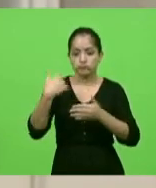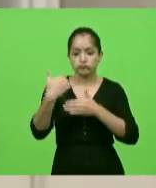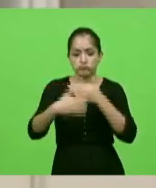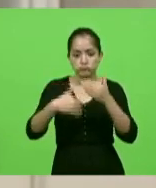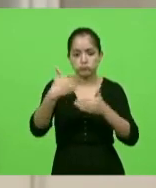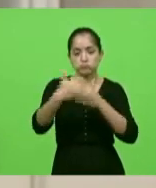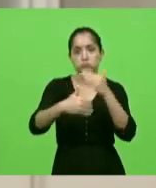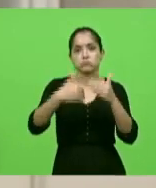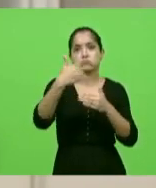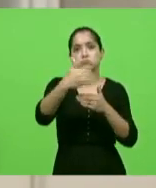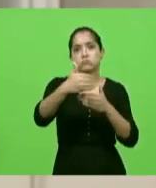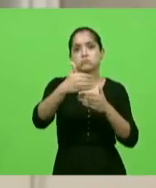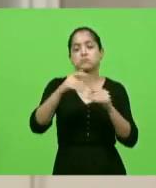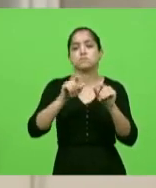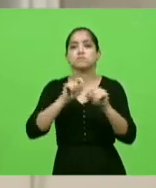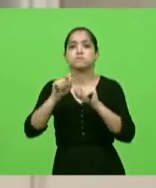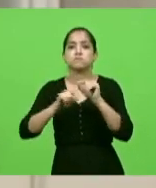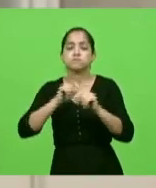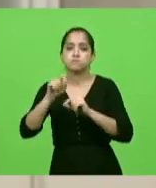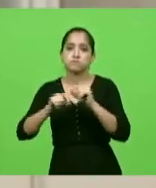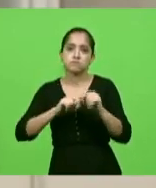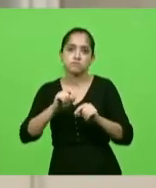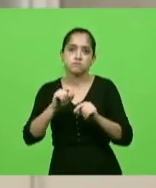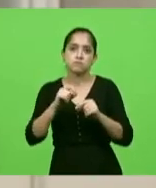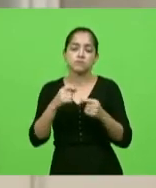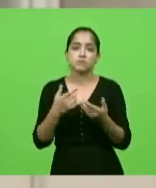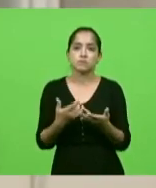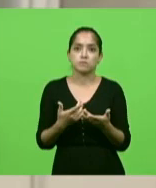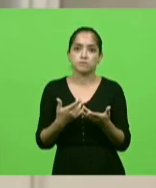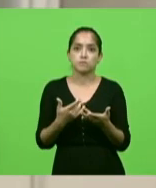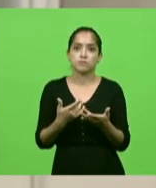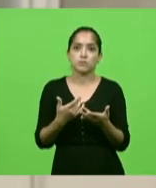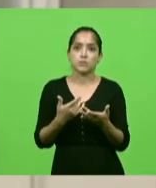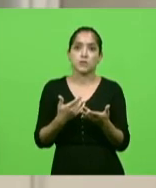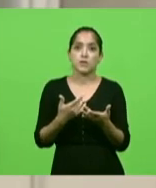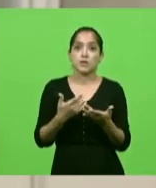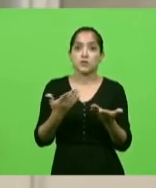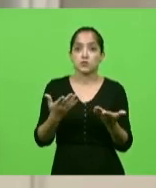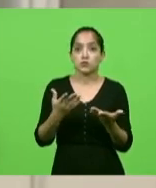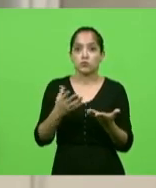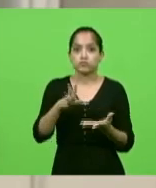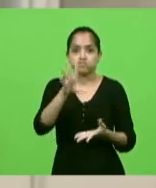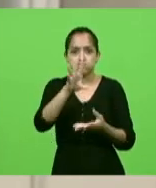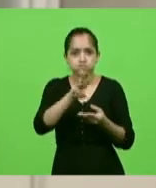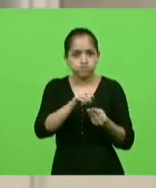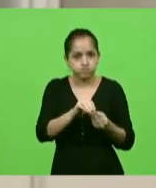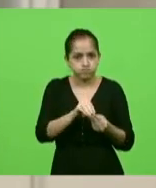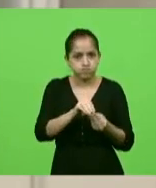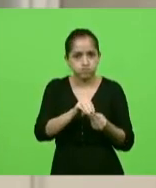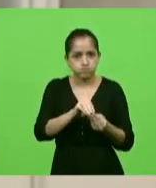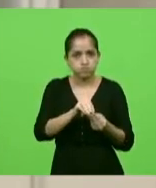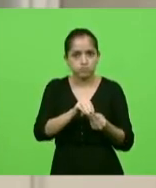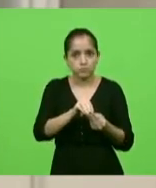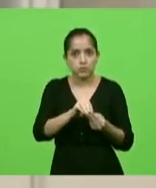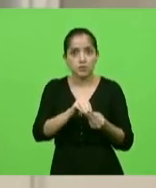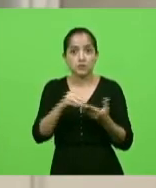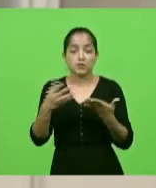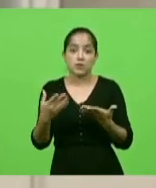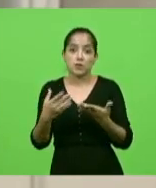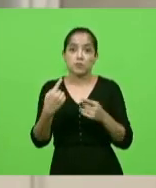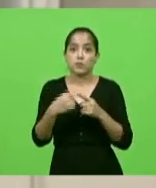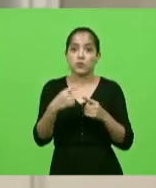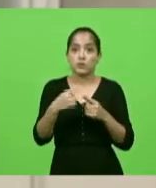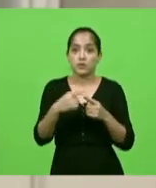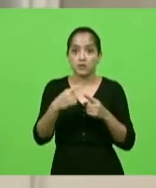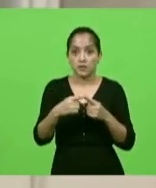processo mas por medida de deprê vidade estou suprimindo a leitura até porque